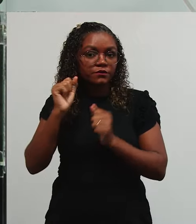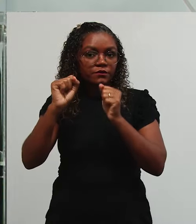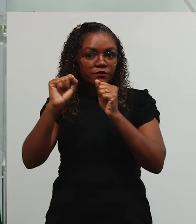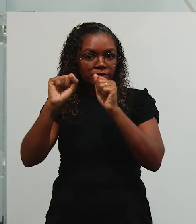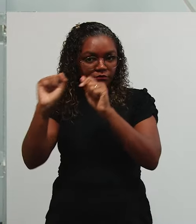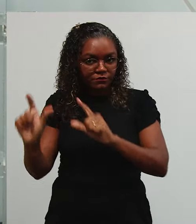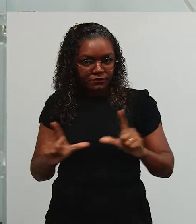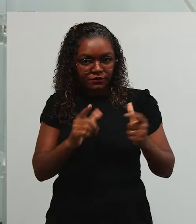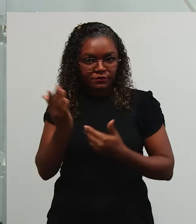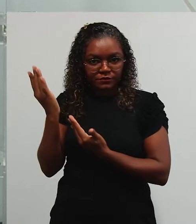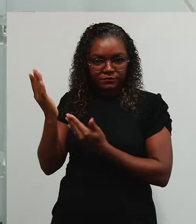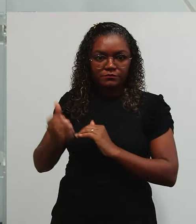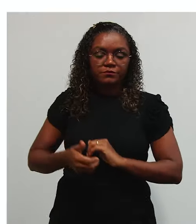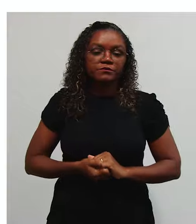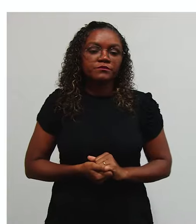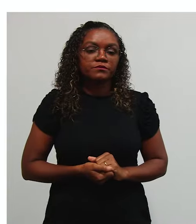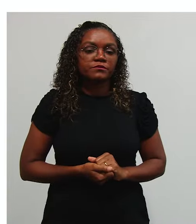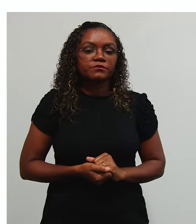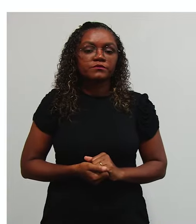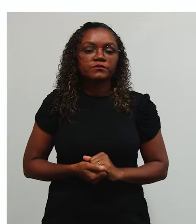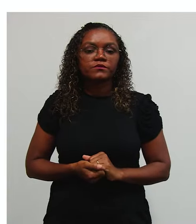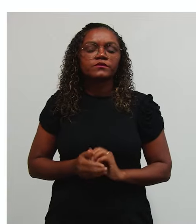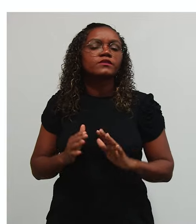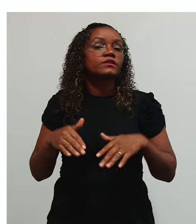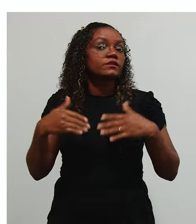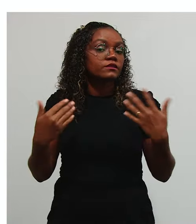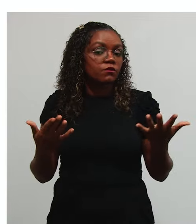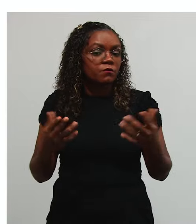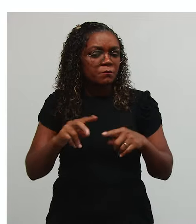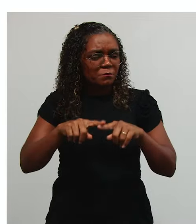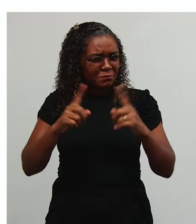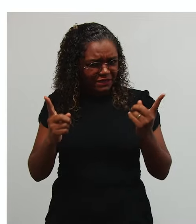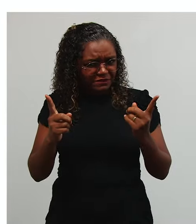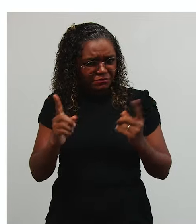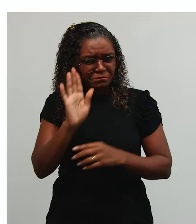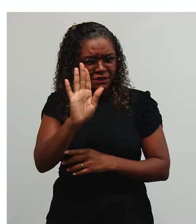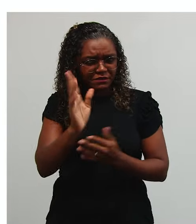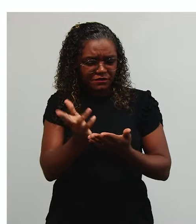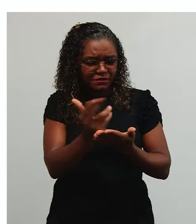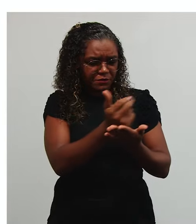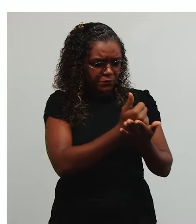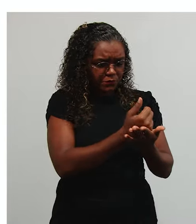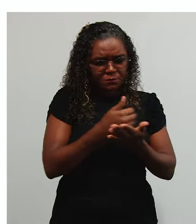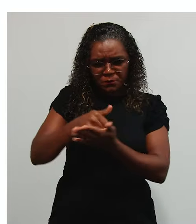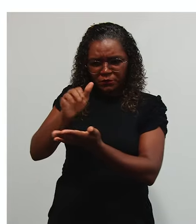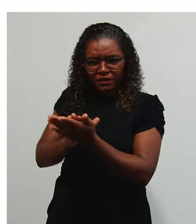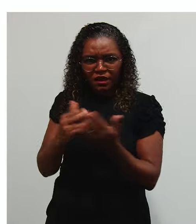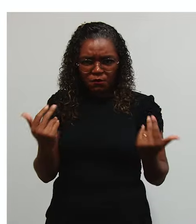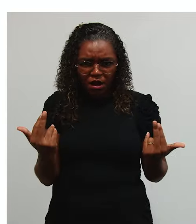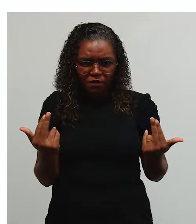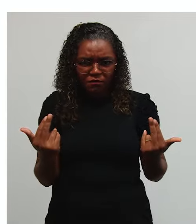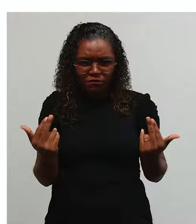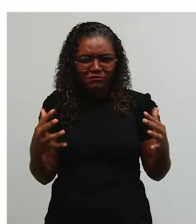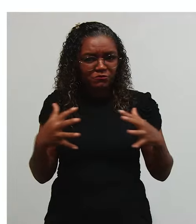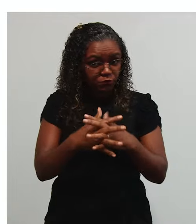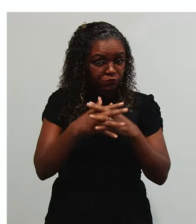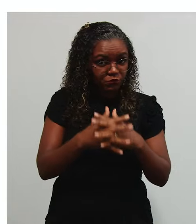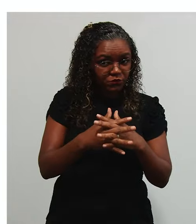essa introdução bom mas tributo é multa eles